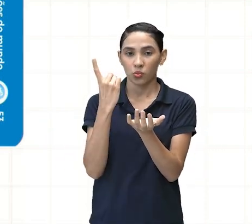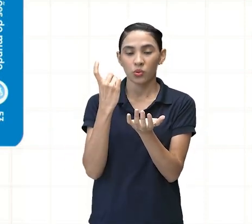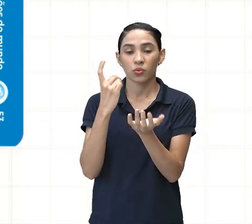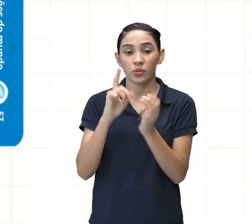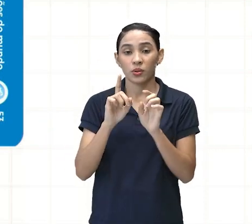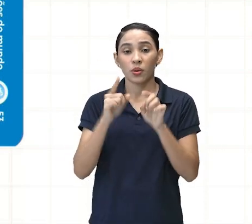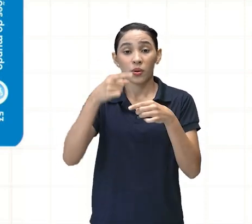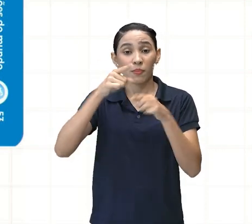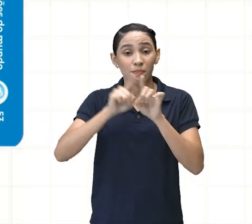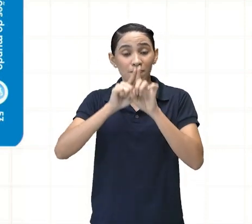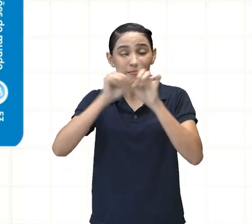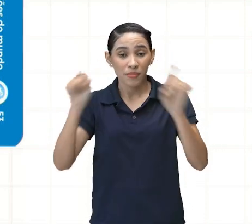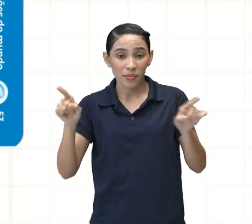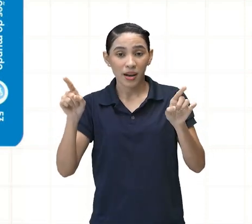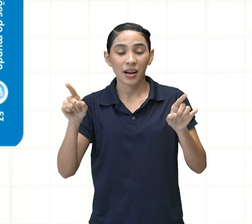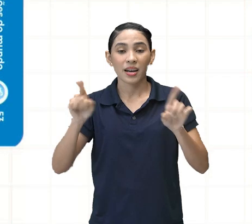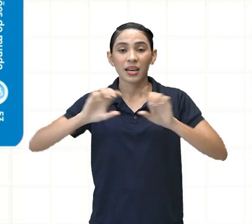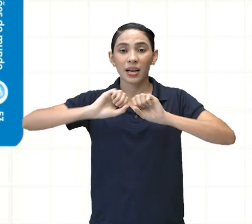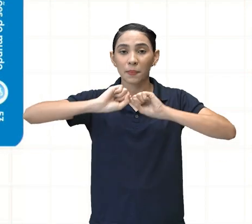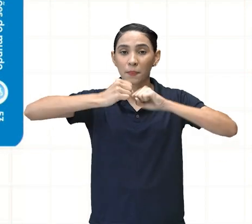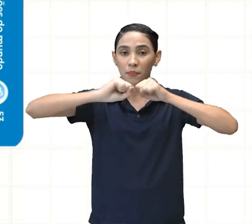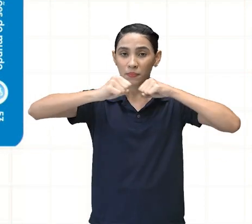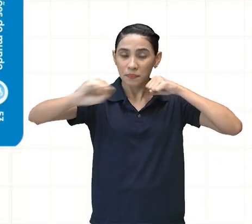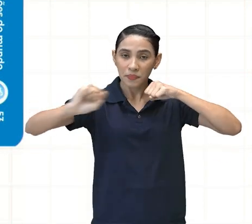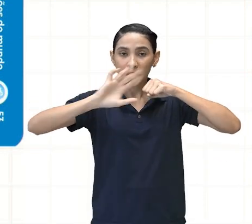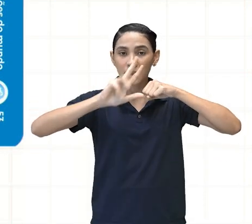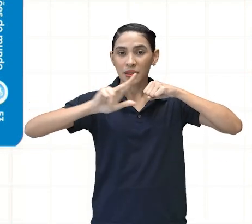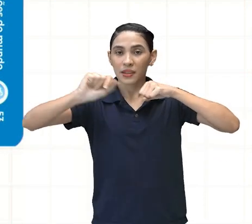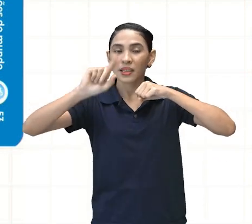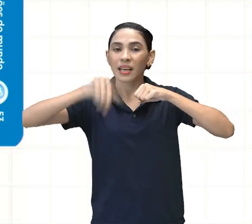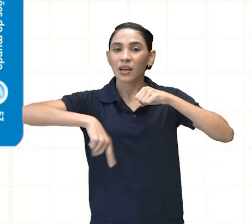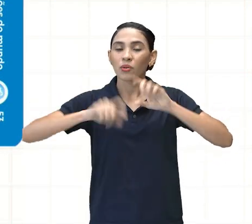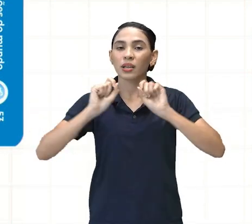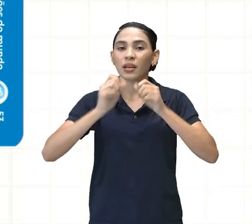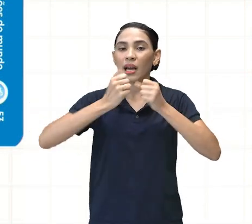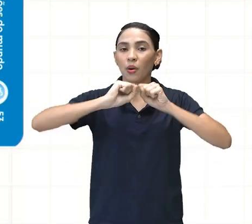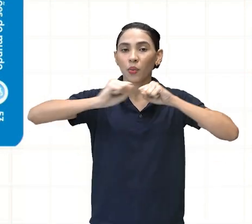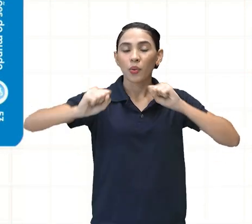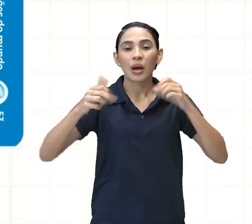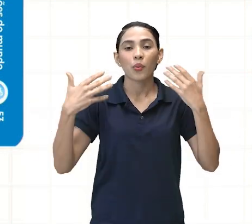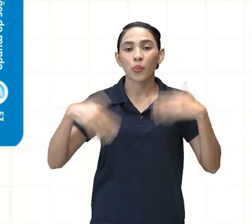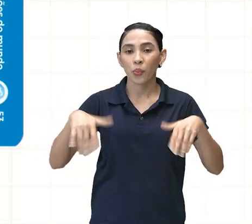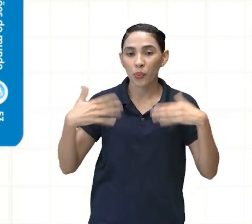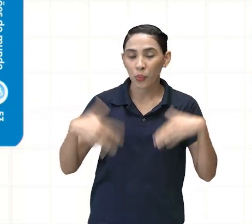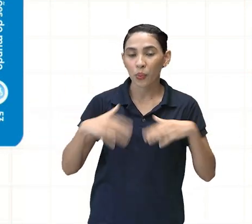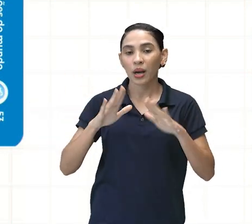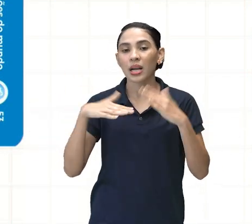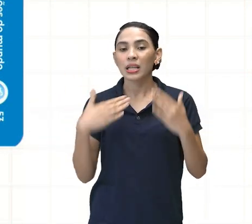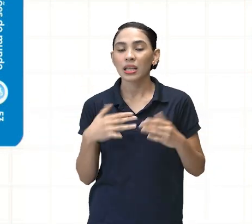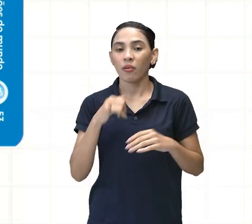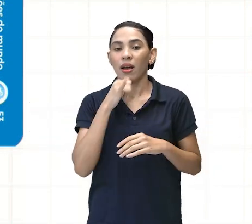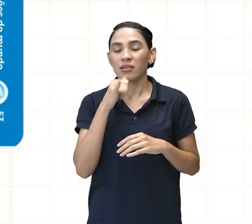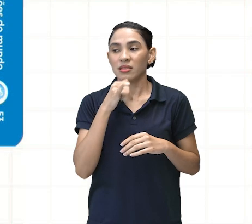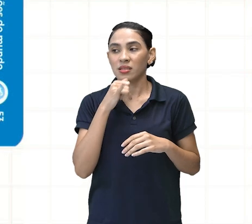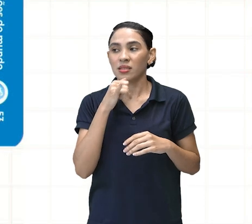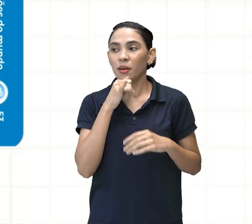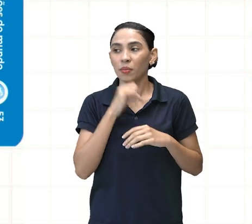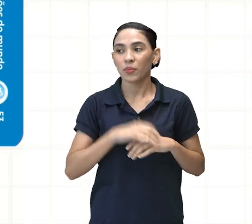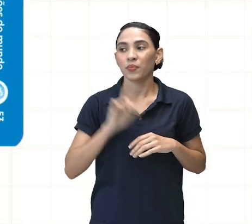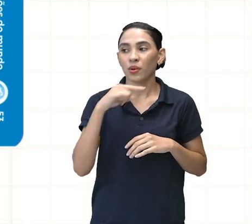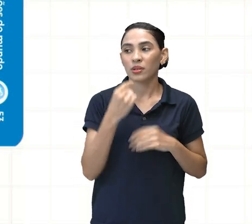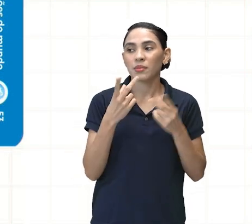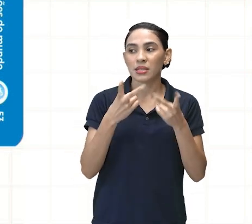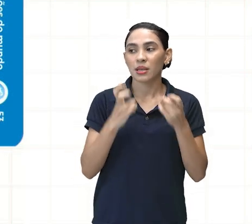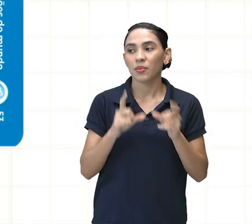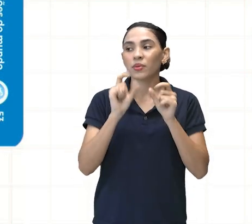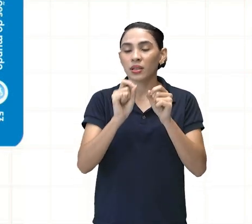continente. Porém, a extensão do continente asiático ela é muito grande. Então, de uma certa forma, né, a gente